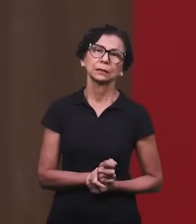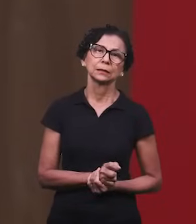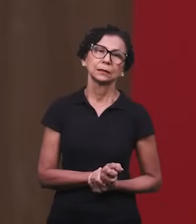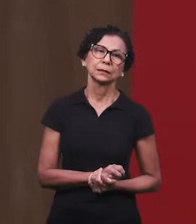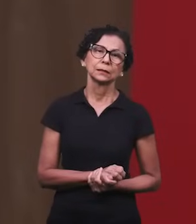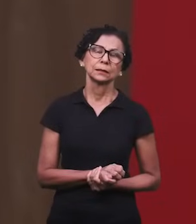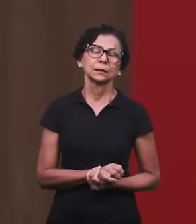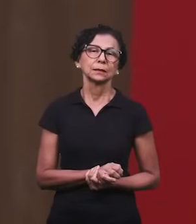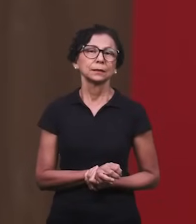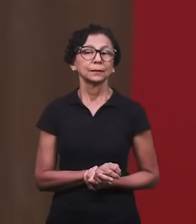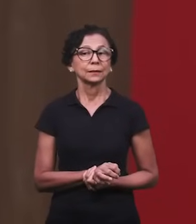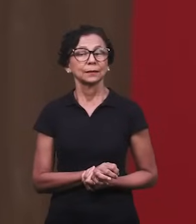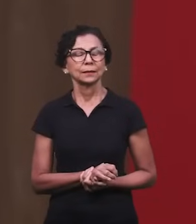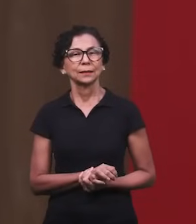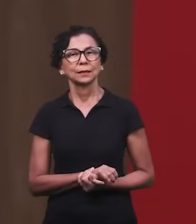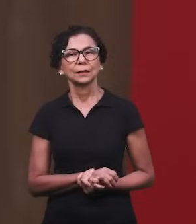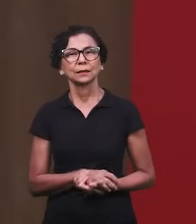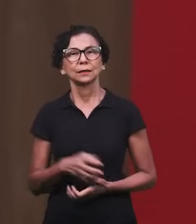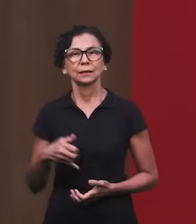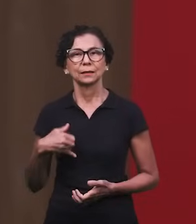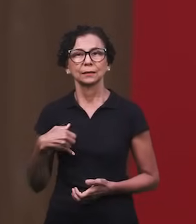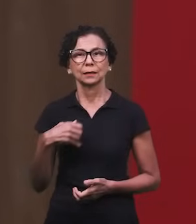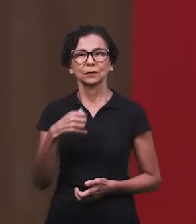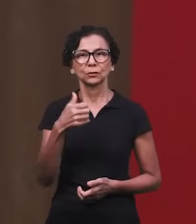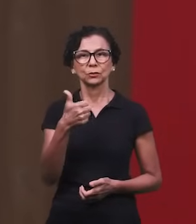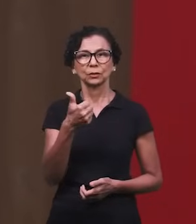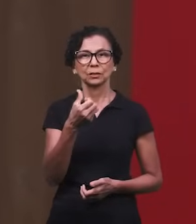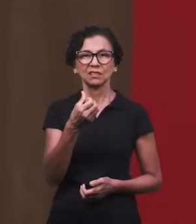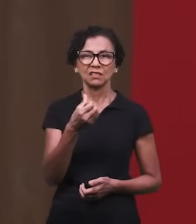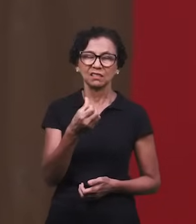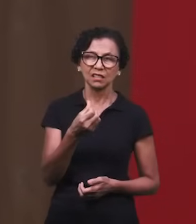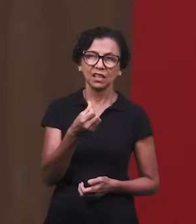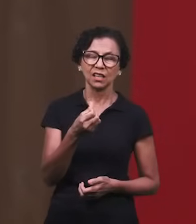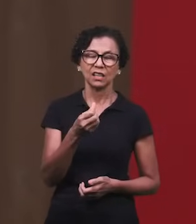ter que definir a sua vida aos 16, 17 anos.